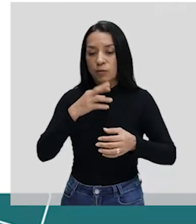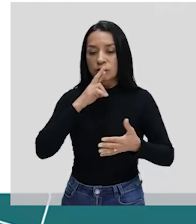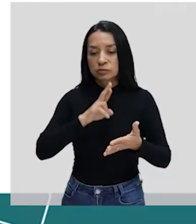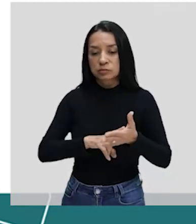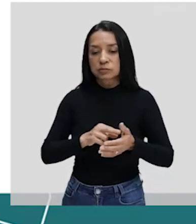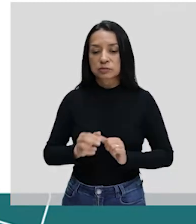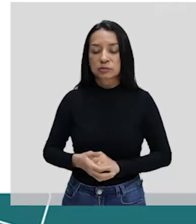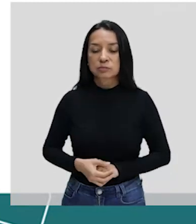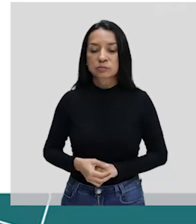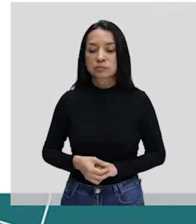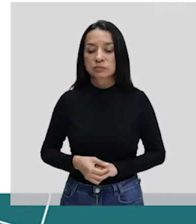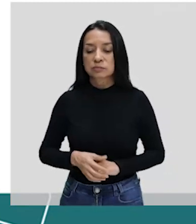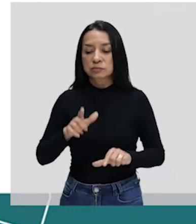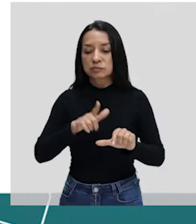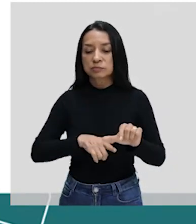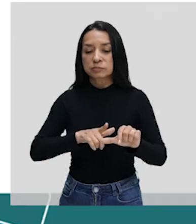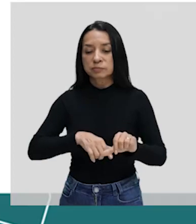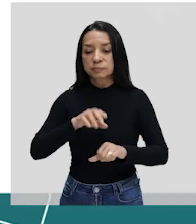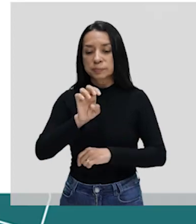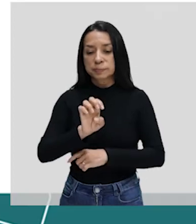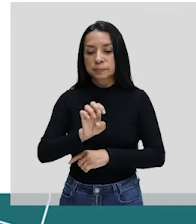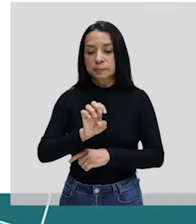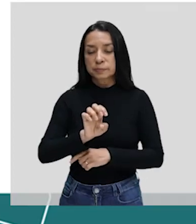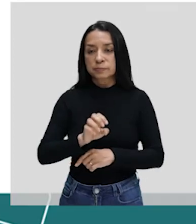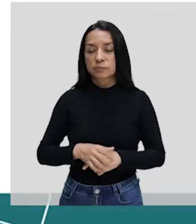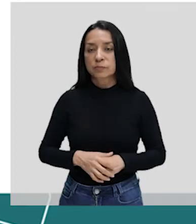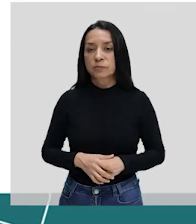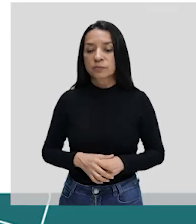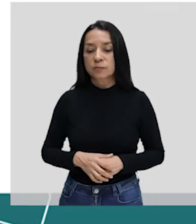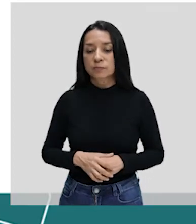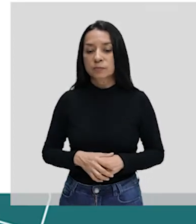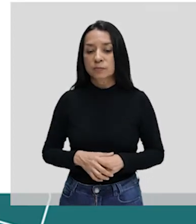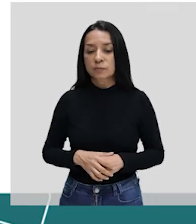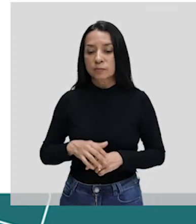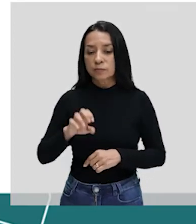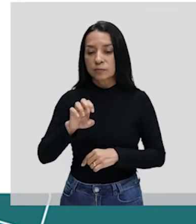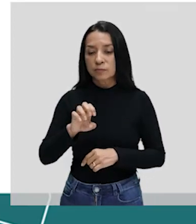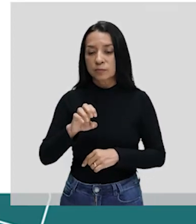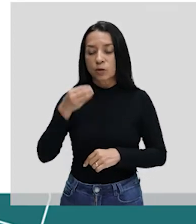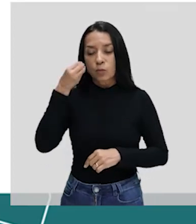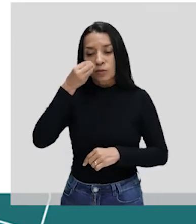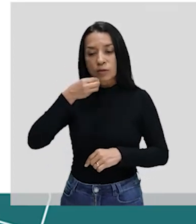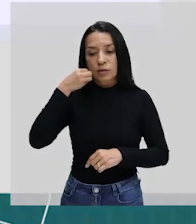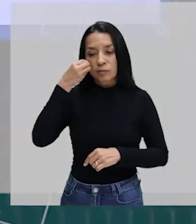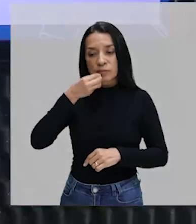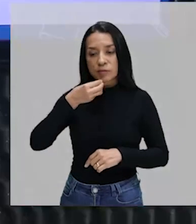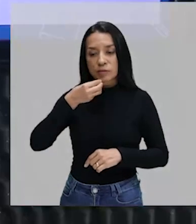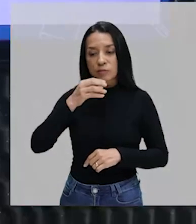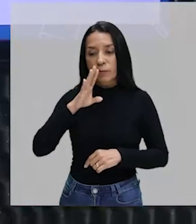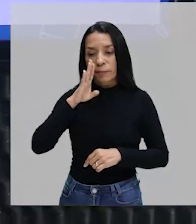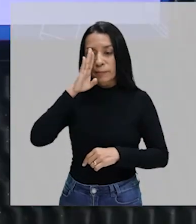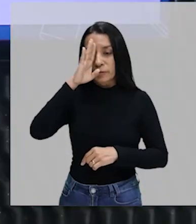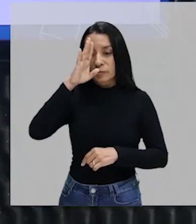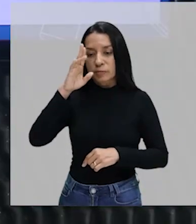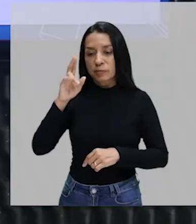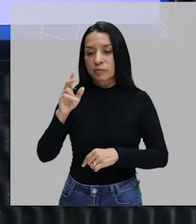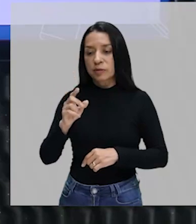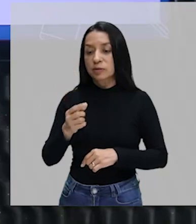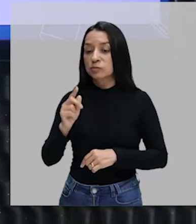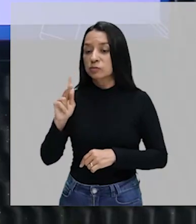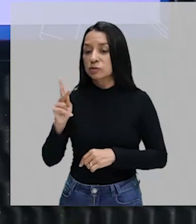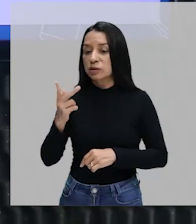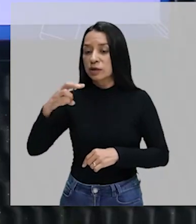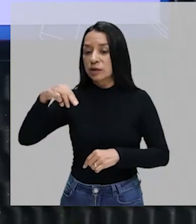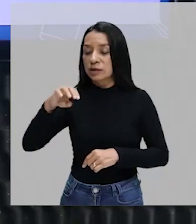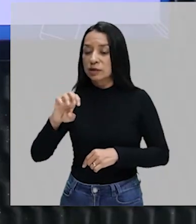E, realidade transcendental. Não, o empirismo, principalmente o de Hume, não é muito ligado ao transcendente,